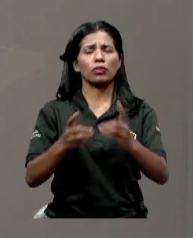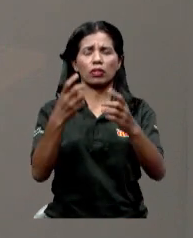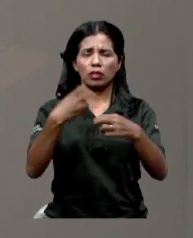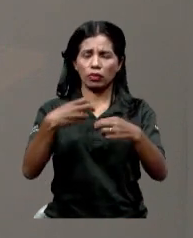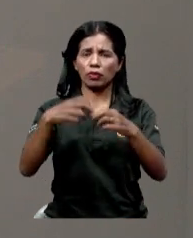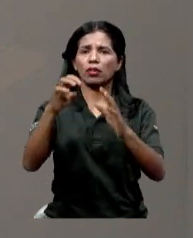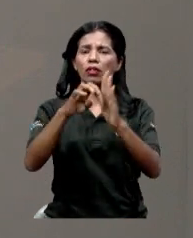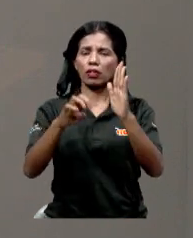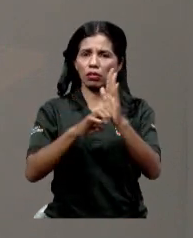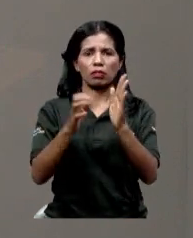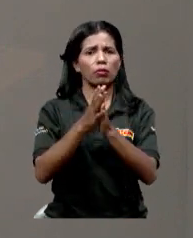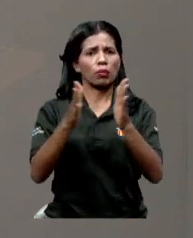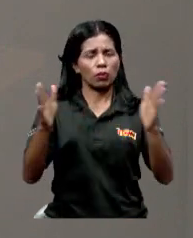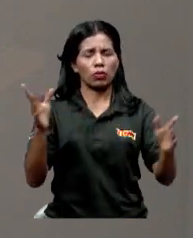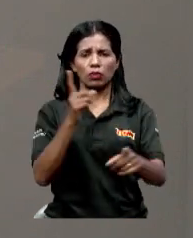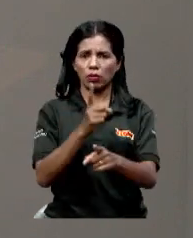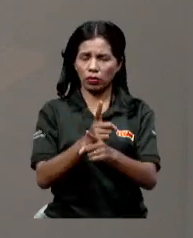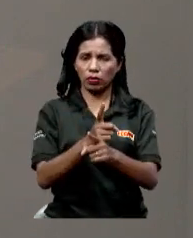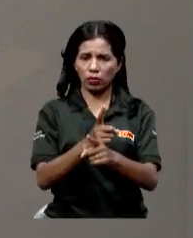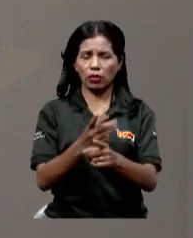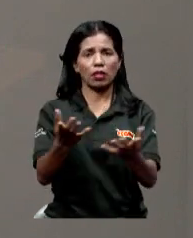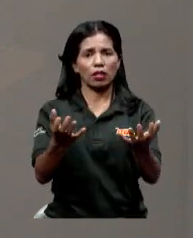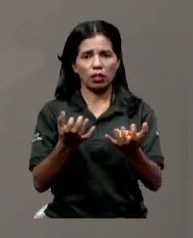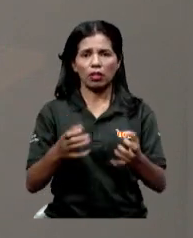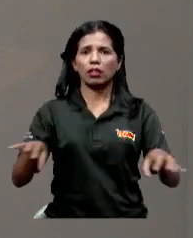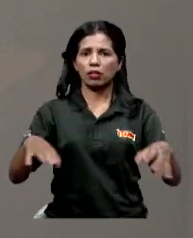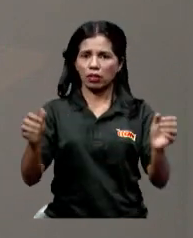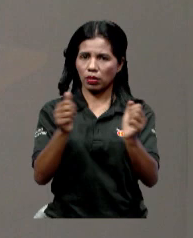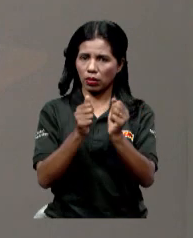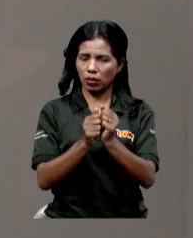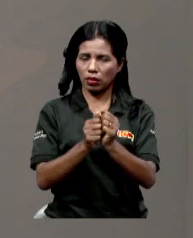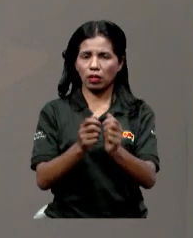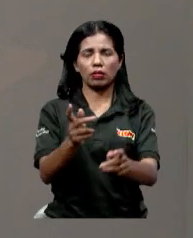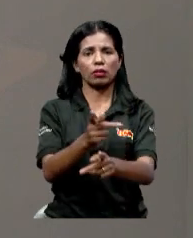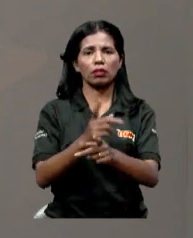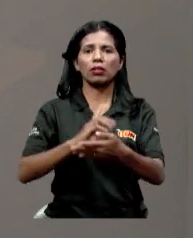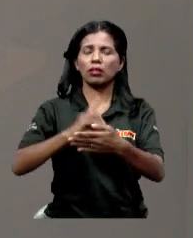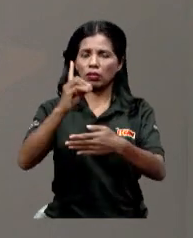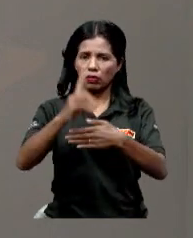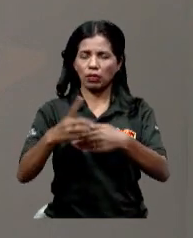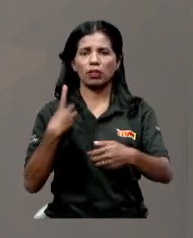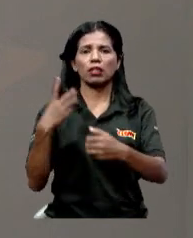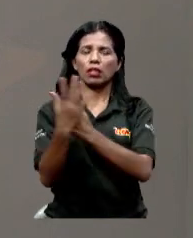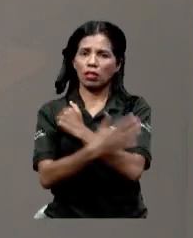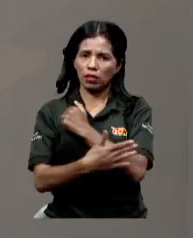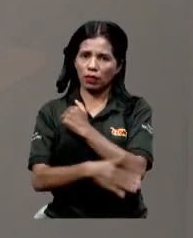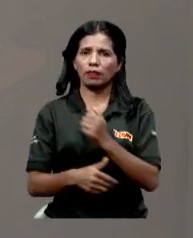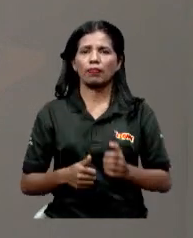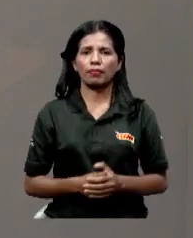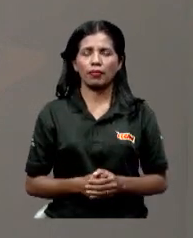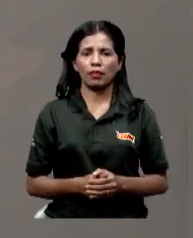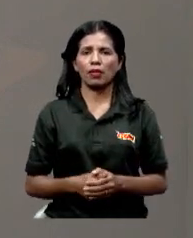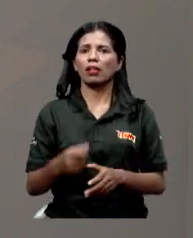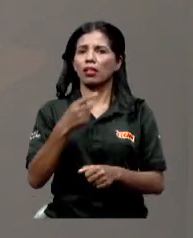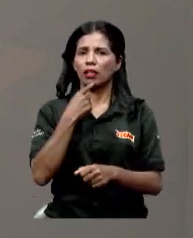nebe hetok boteves, i acara serviciu hamutuk, atu asigură dezvoltamentul itene rai. Nemak